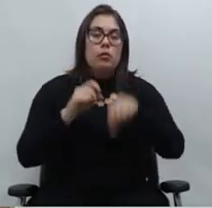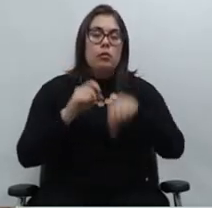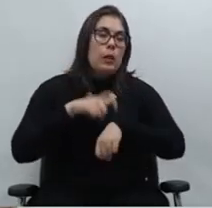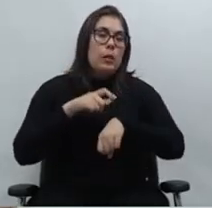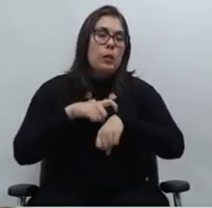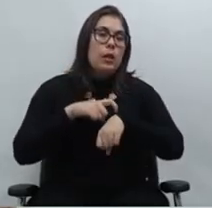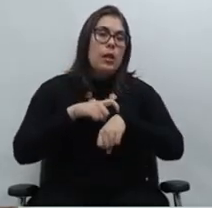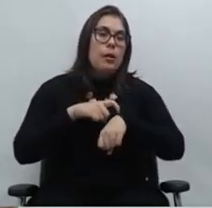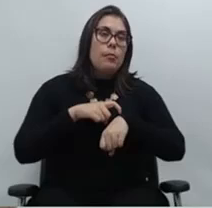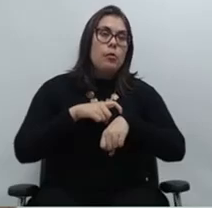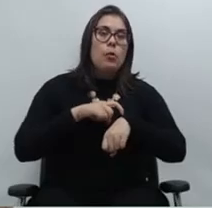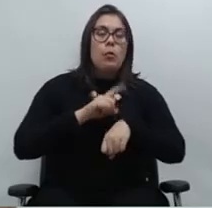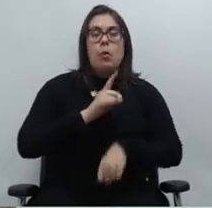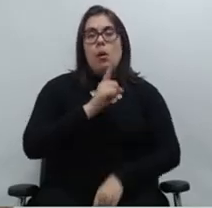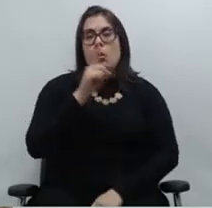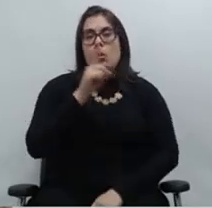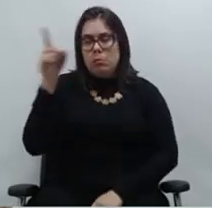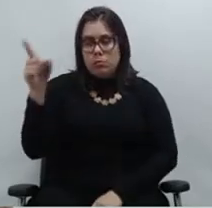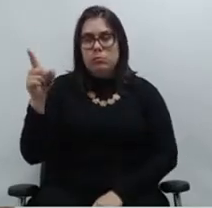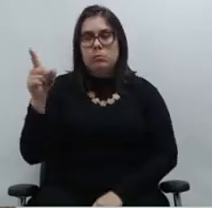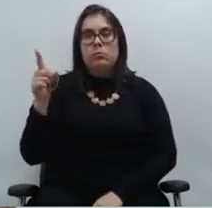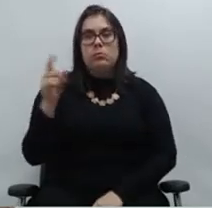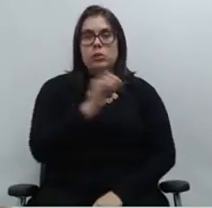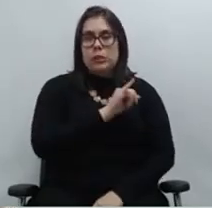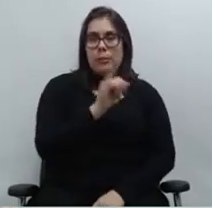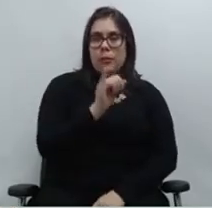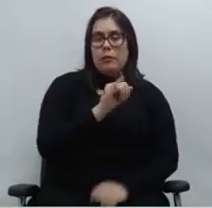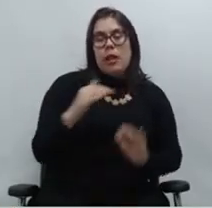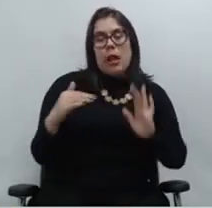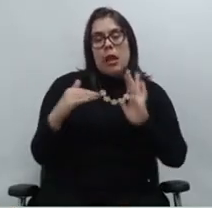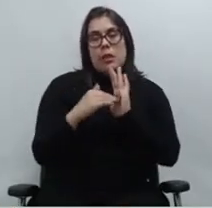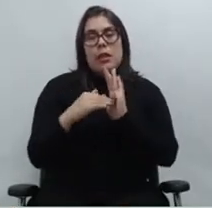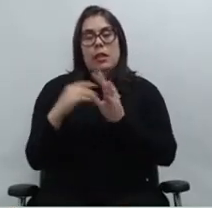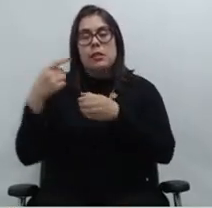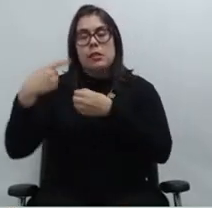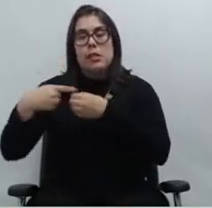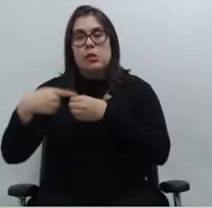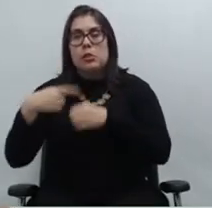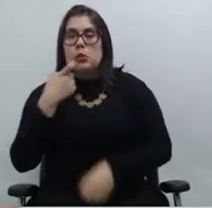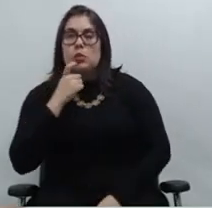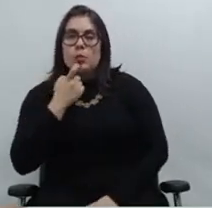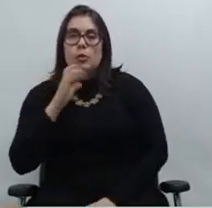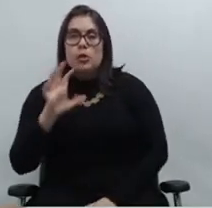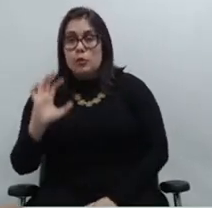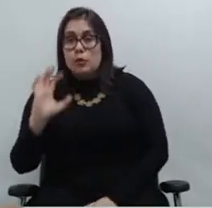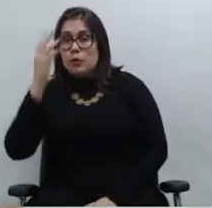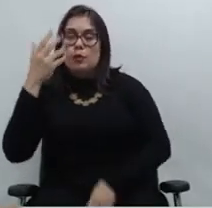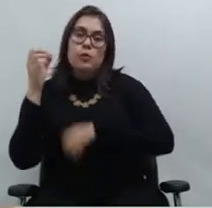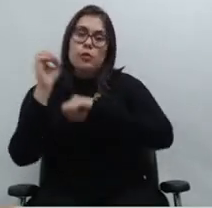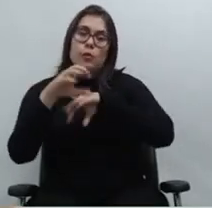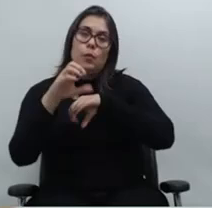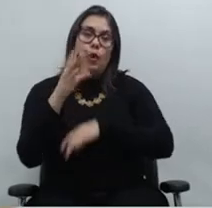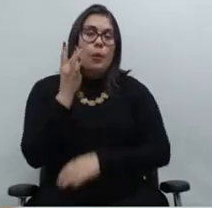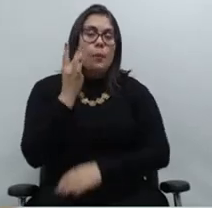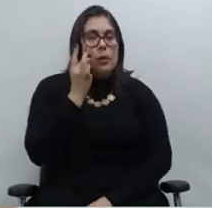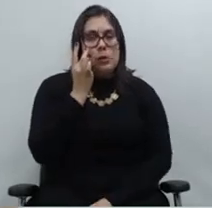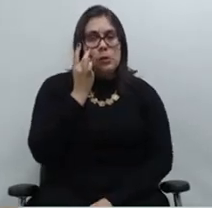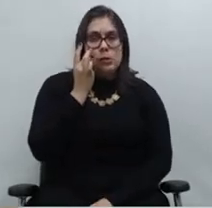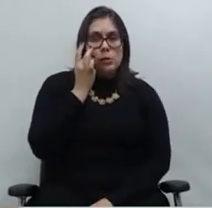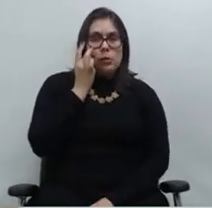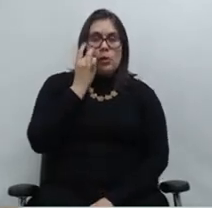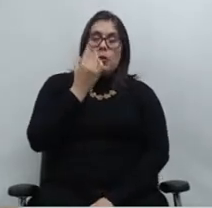de deslocamento de seu local de residência, município de Itapevi, até a cidade de Campinas, onde ocorrerão as aulas no formato presencial. Em